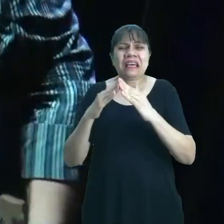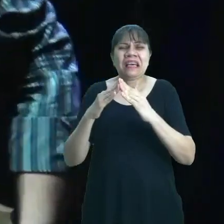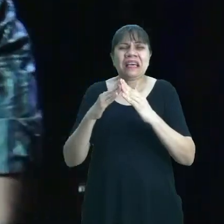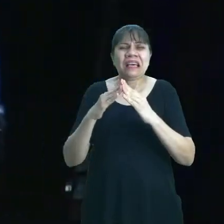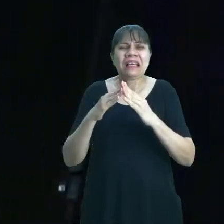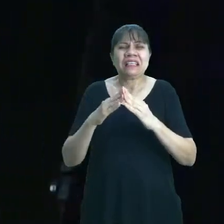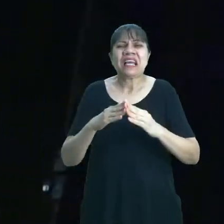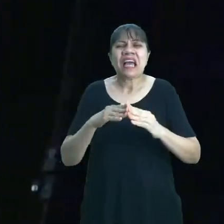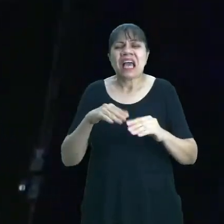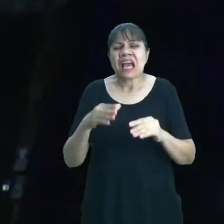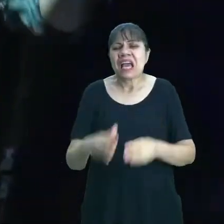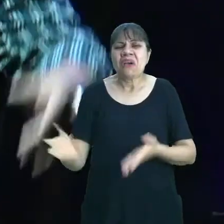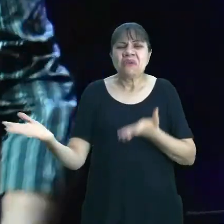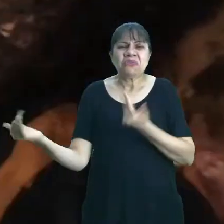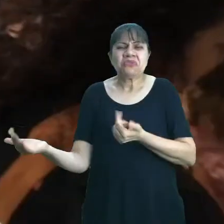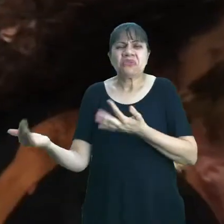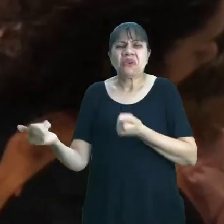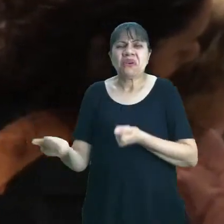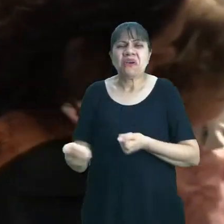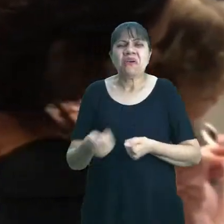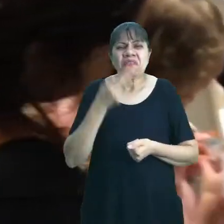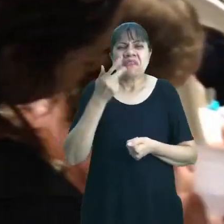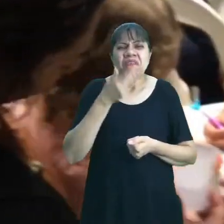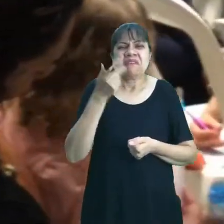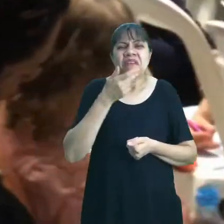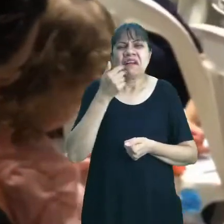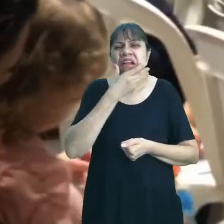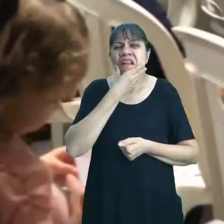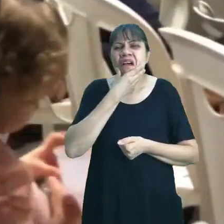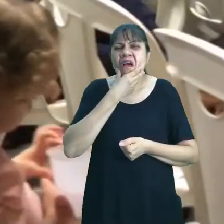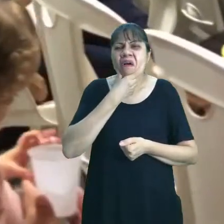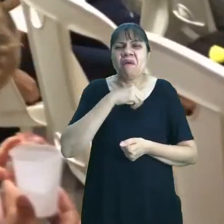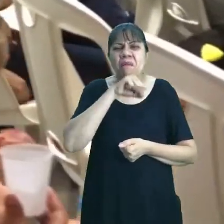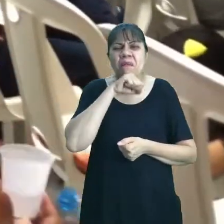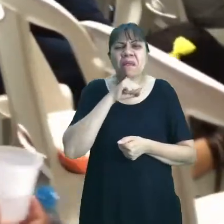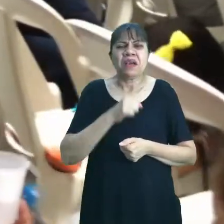velho, ei velho, coroa.